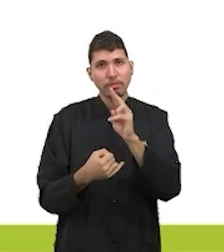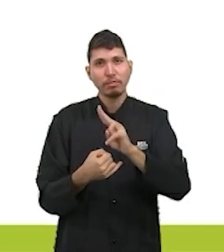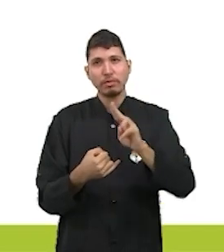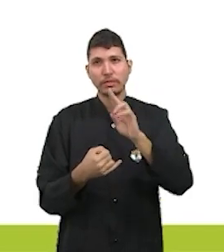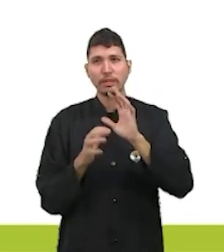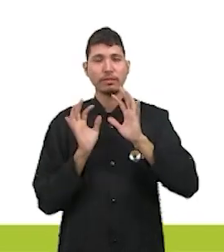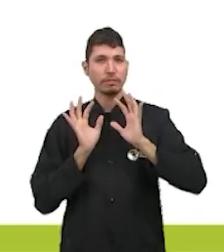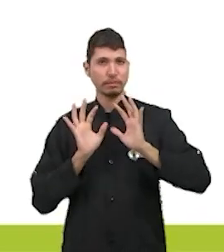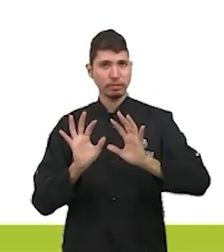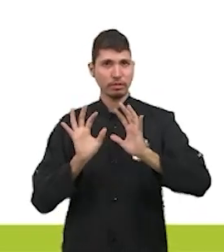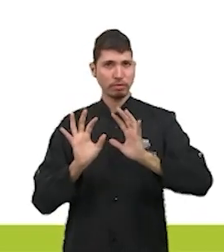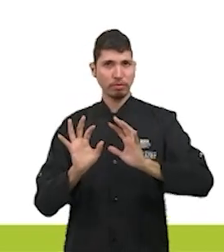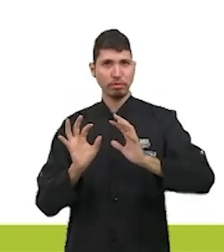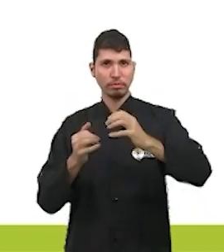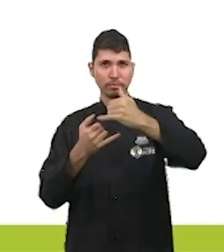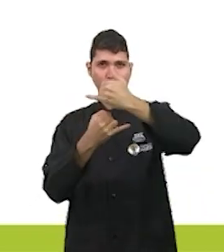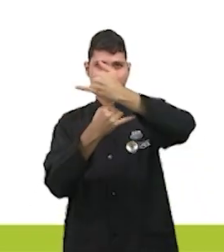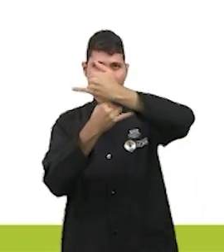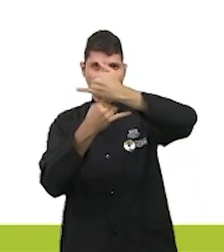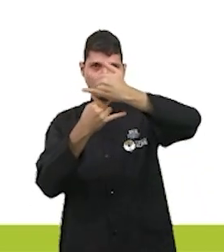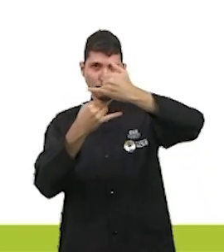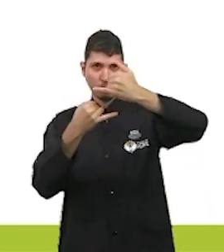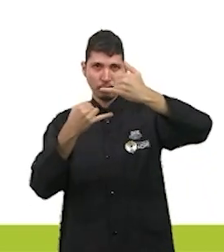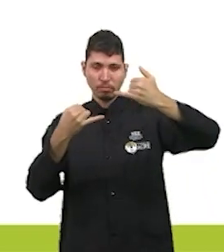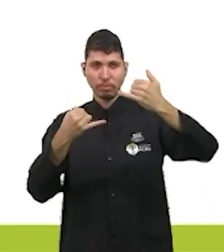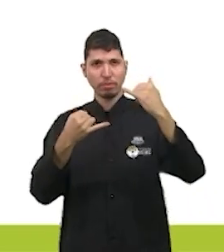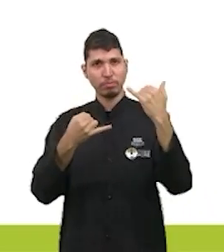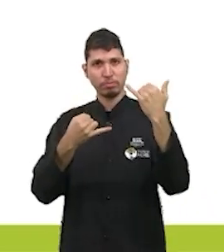com um fio passando ali, tá?